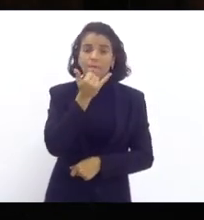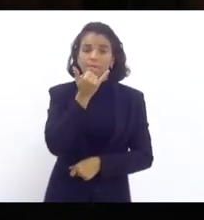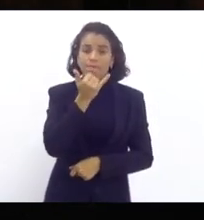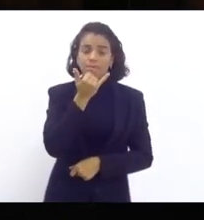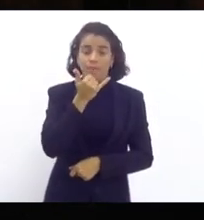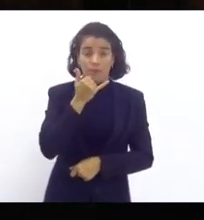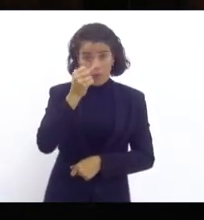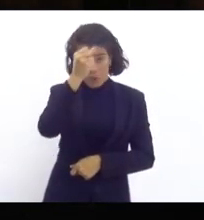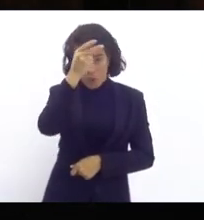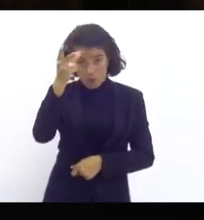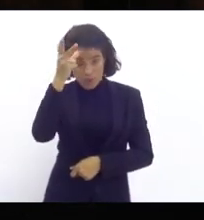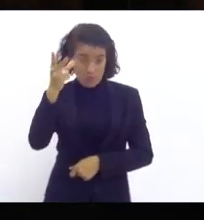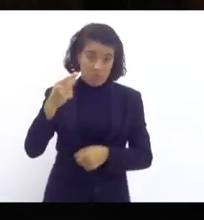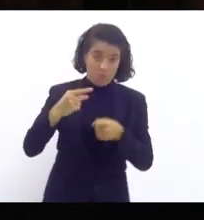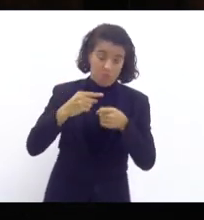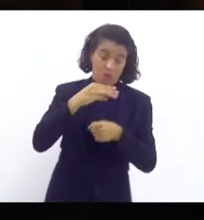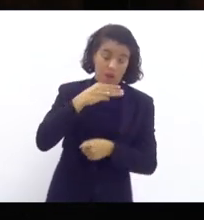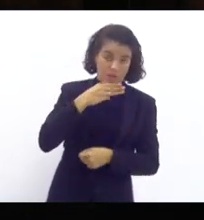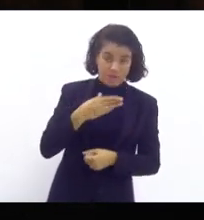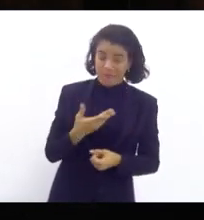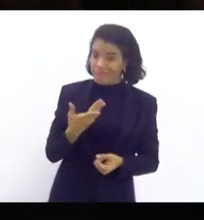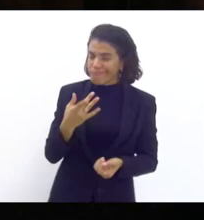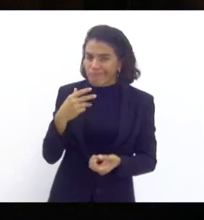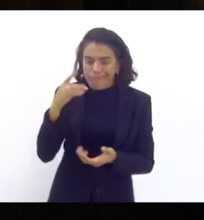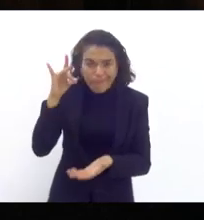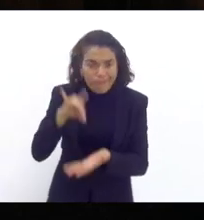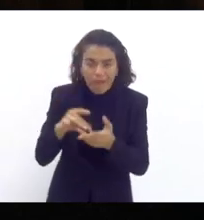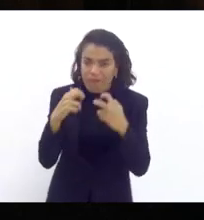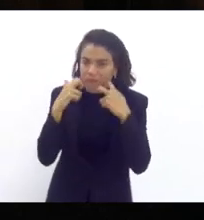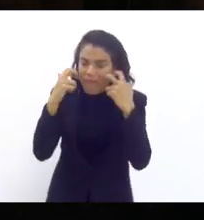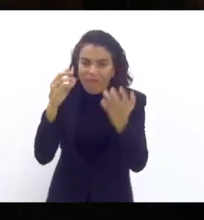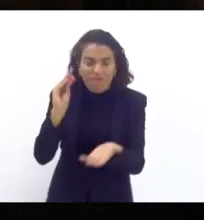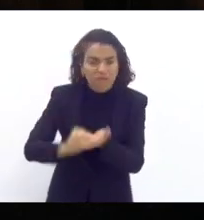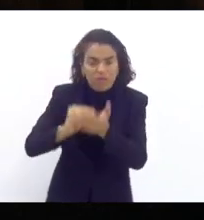do município de Mangaratiba. Uma verdadeira vergonha, uma